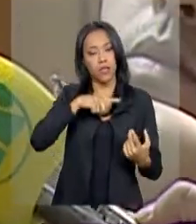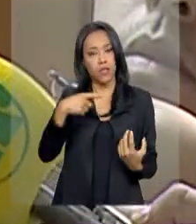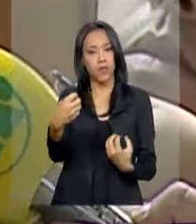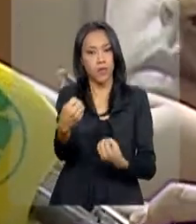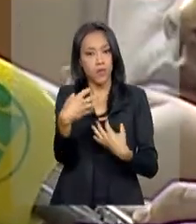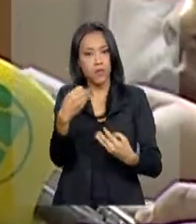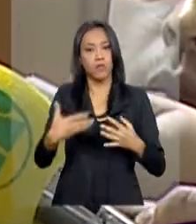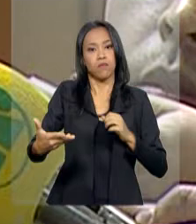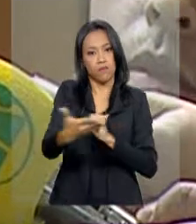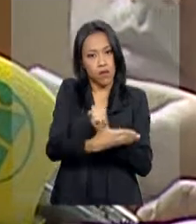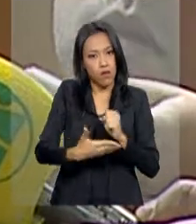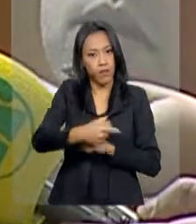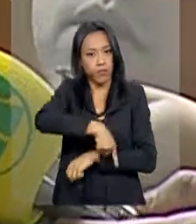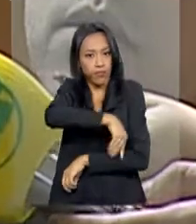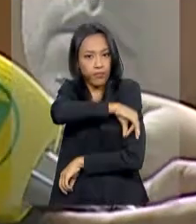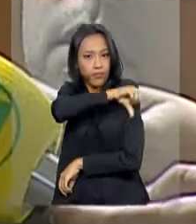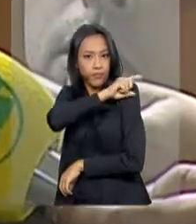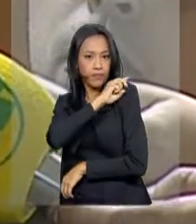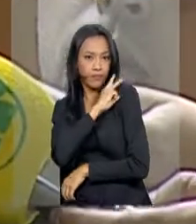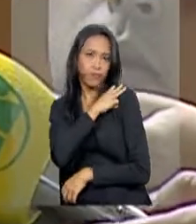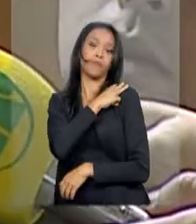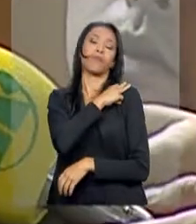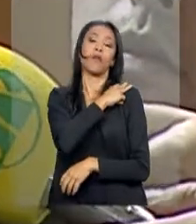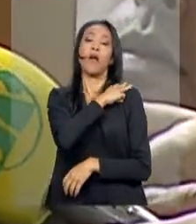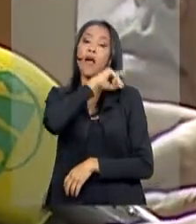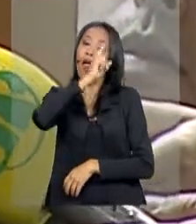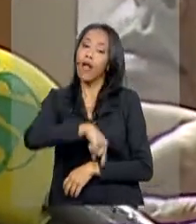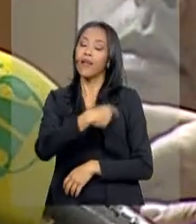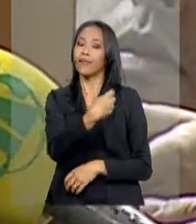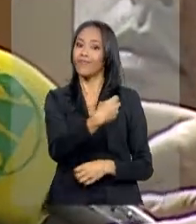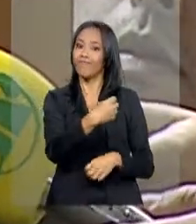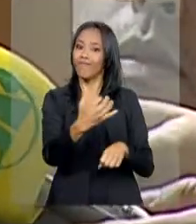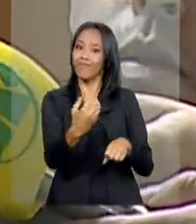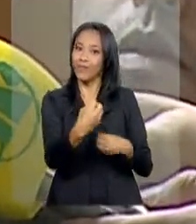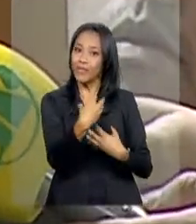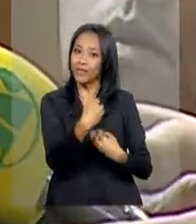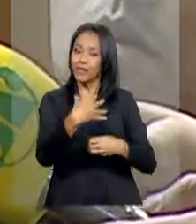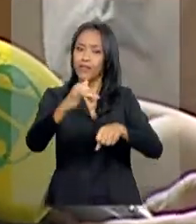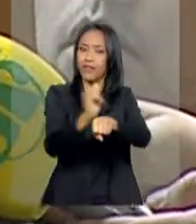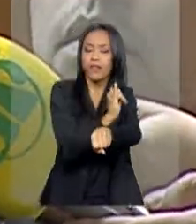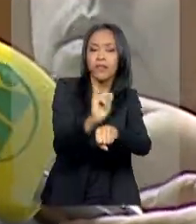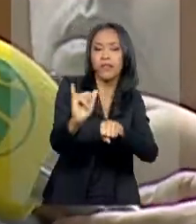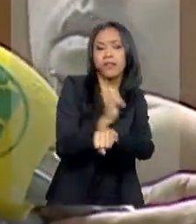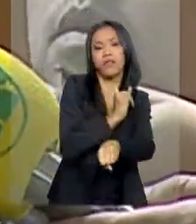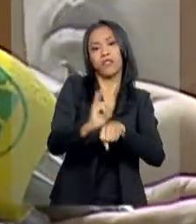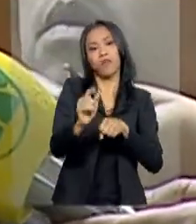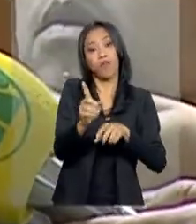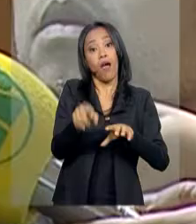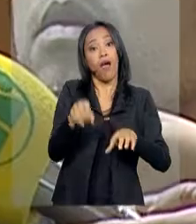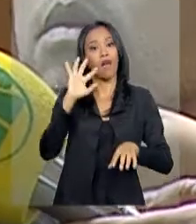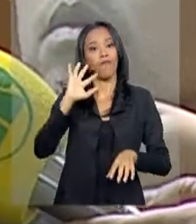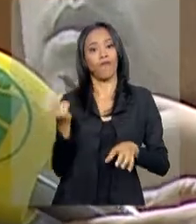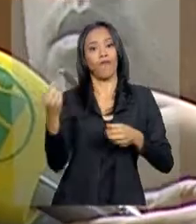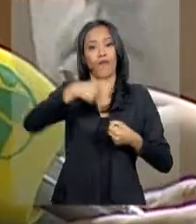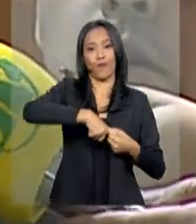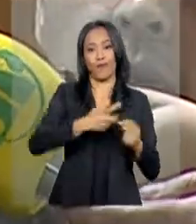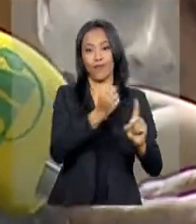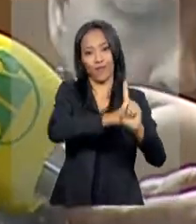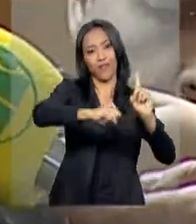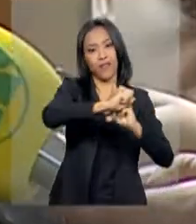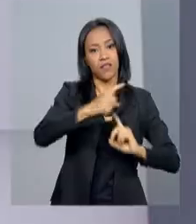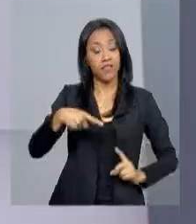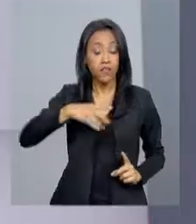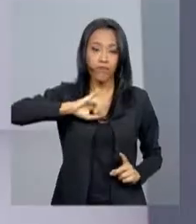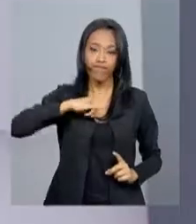básica poder ter através da educação é uma forma é de voltar à sociedade isso é muito